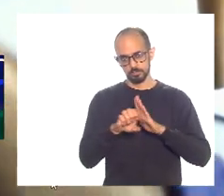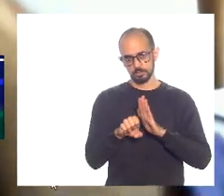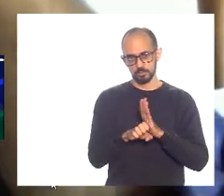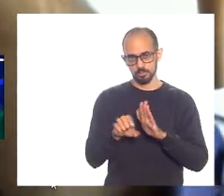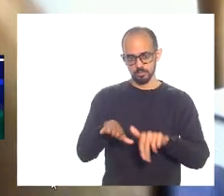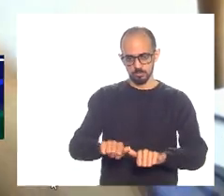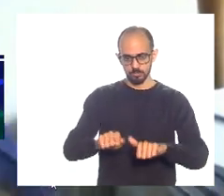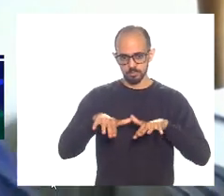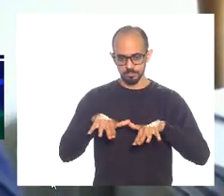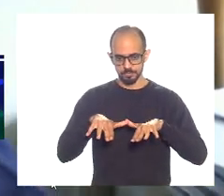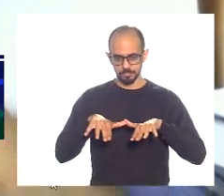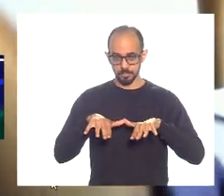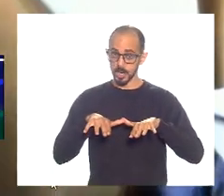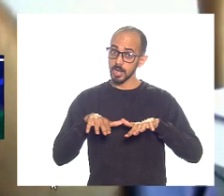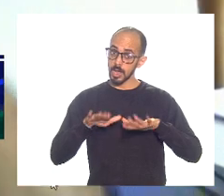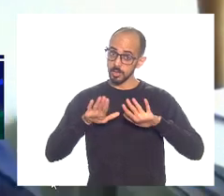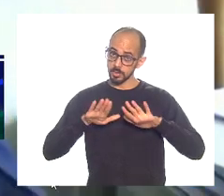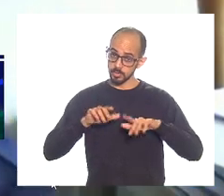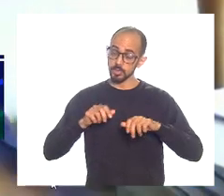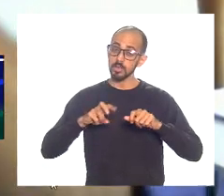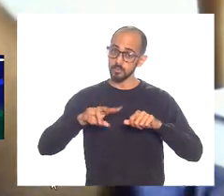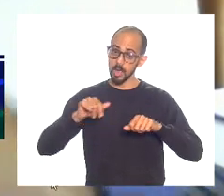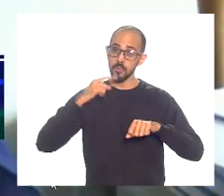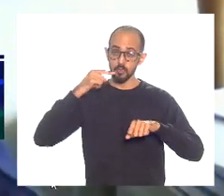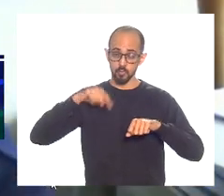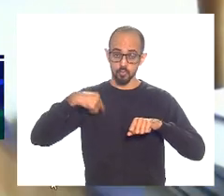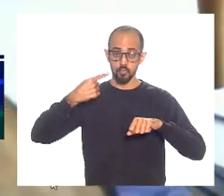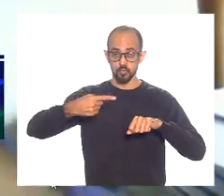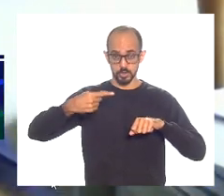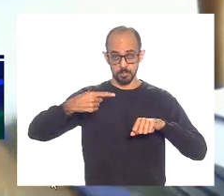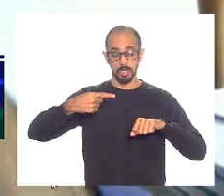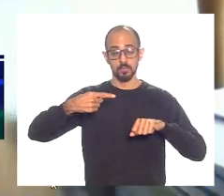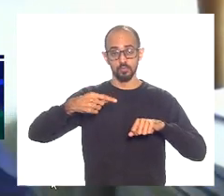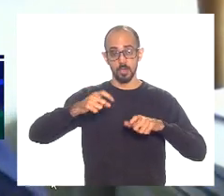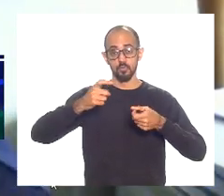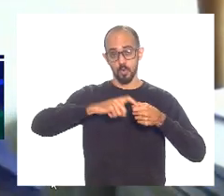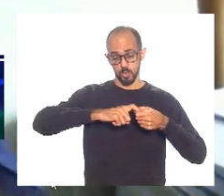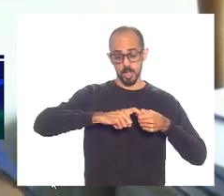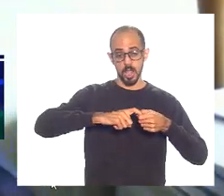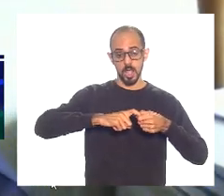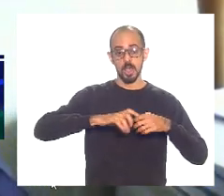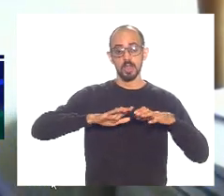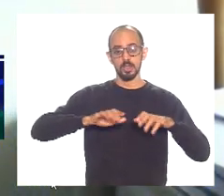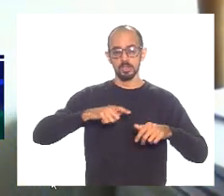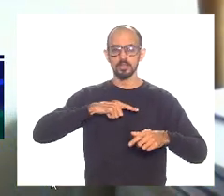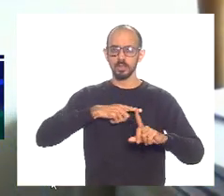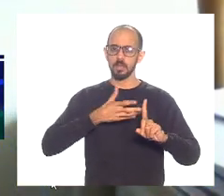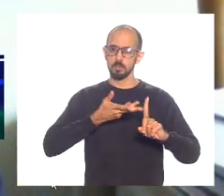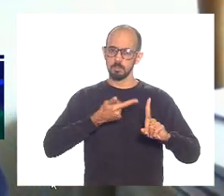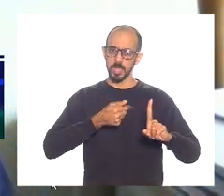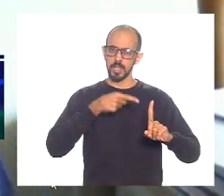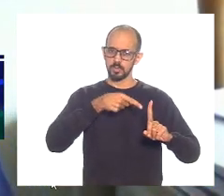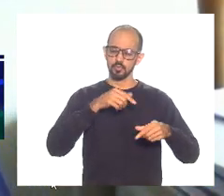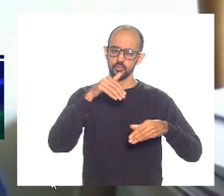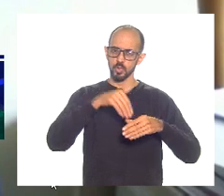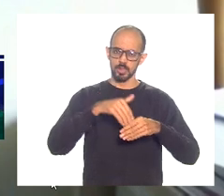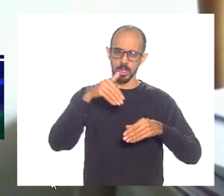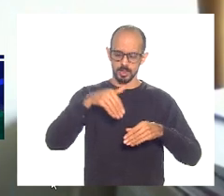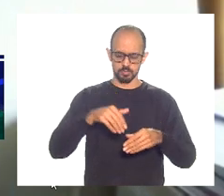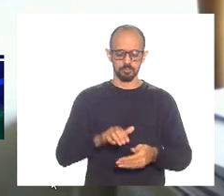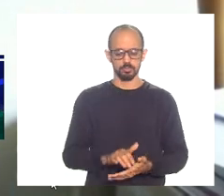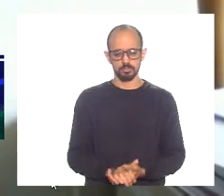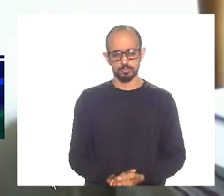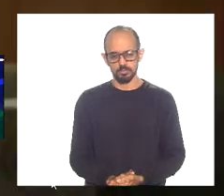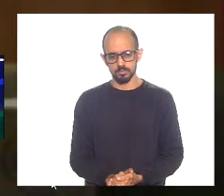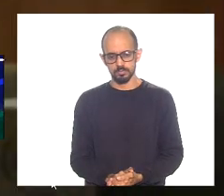à pauta semana que vem, mas é uma discussão oportuna e há mérito em se votar essa questão agora. Muito obrigado, senhor presidente.